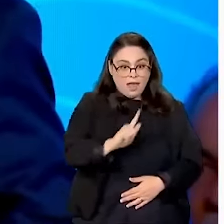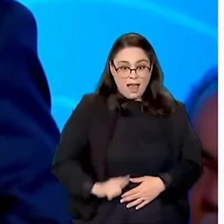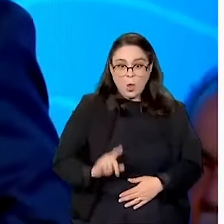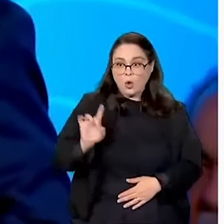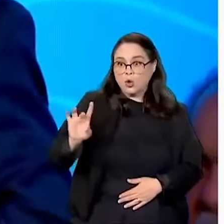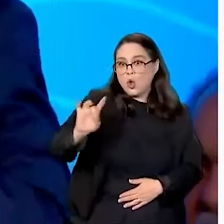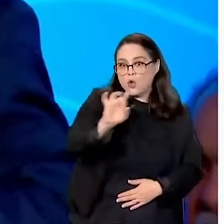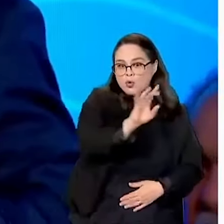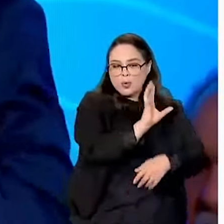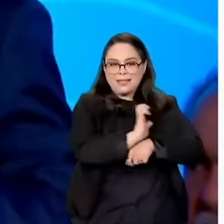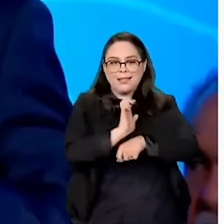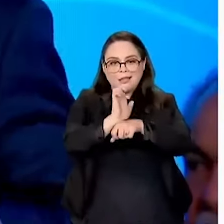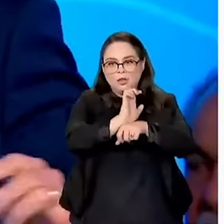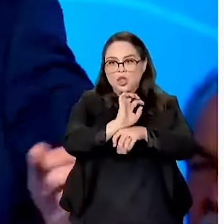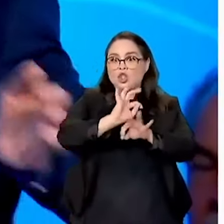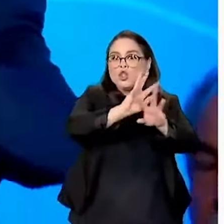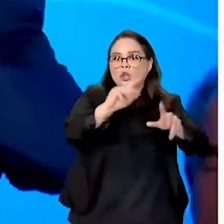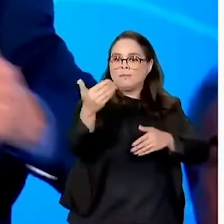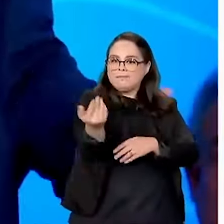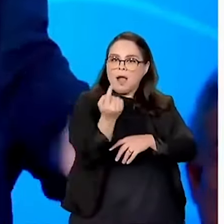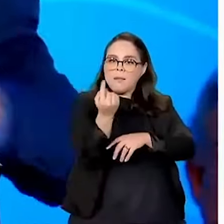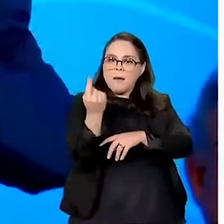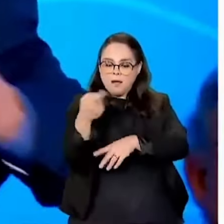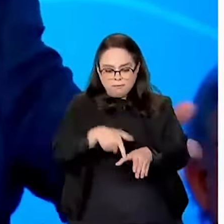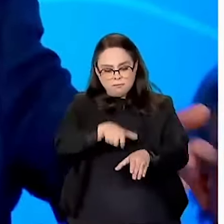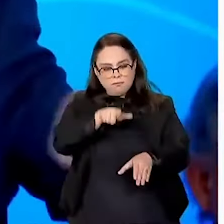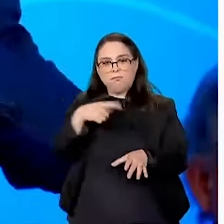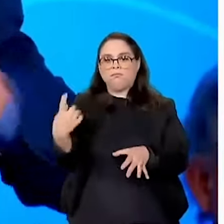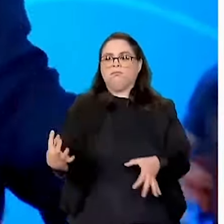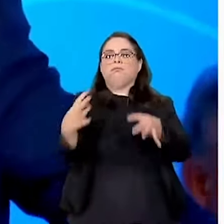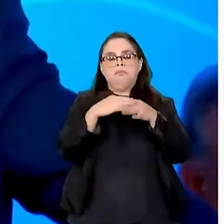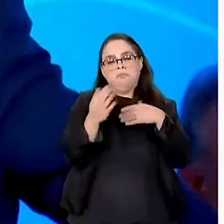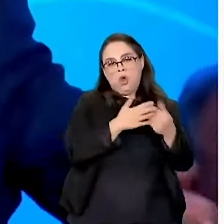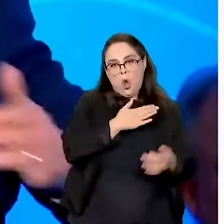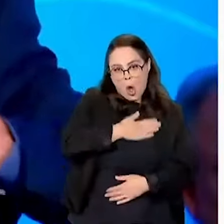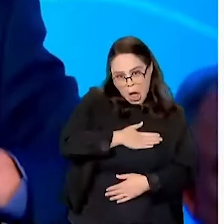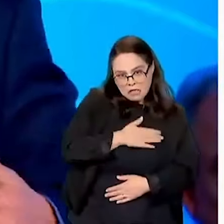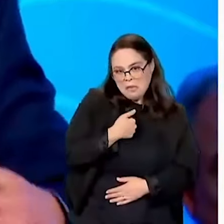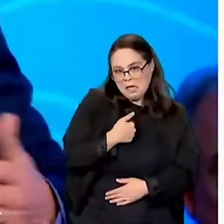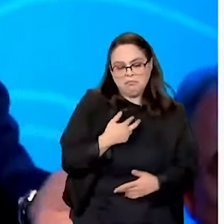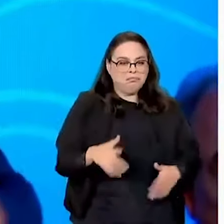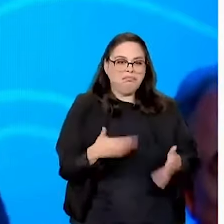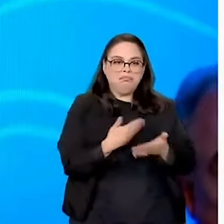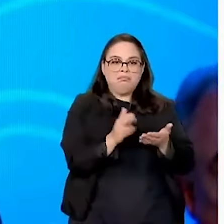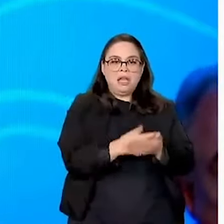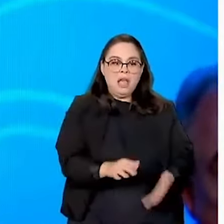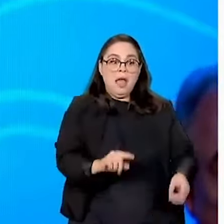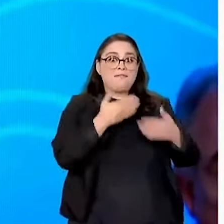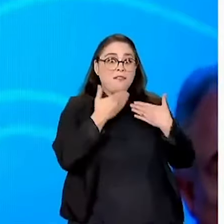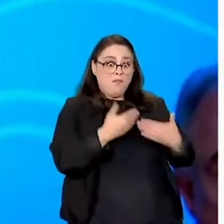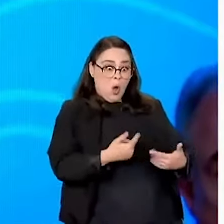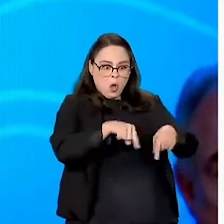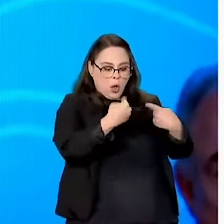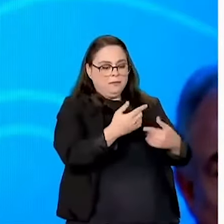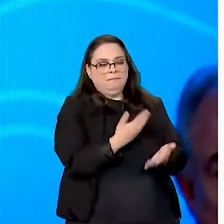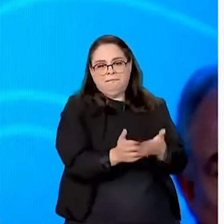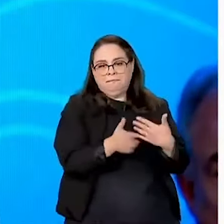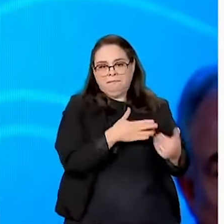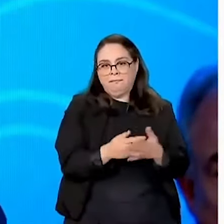estado. Todos os governadores, independentemente se gostavam de mim ou não, sabe, se era contra ou a favor, o que eu